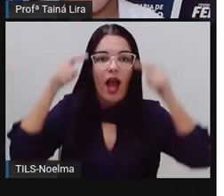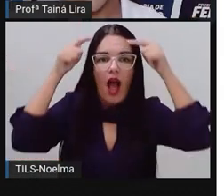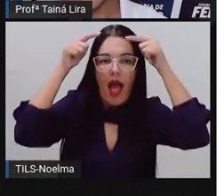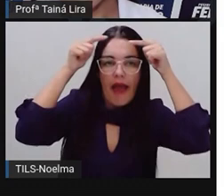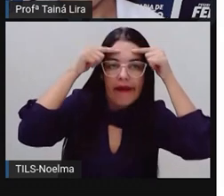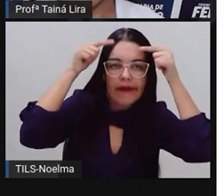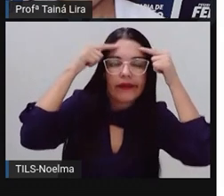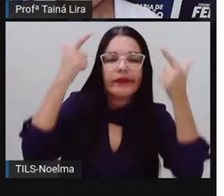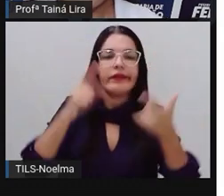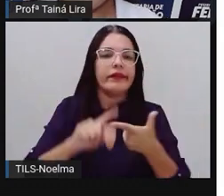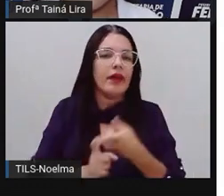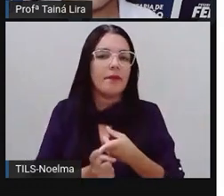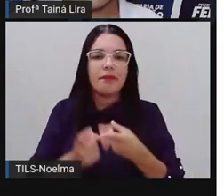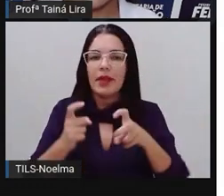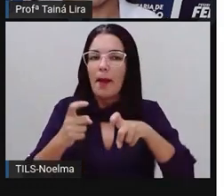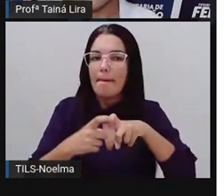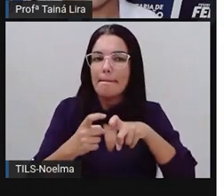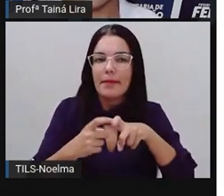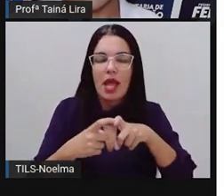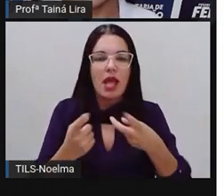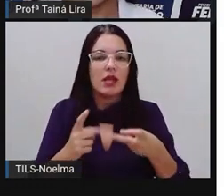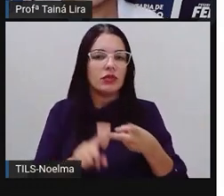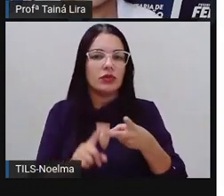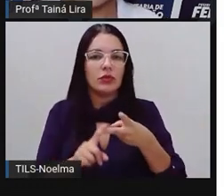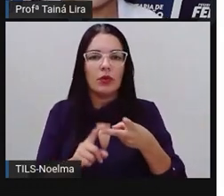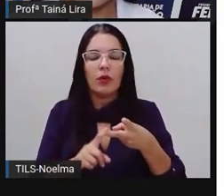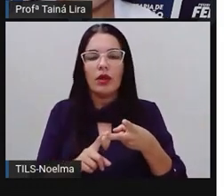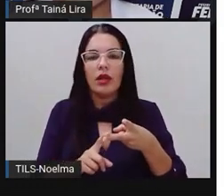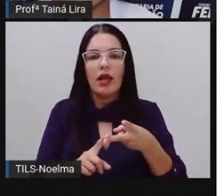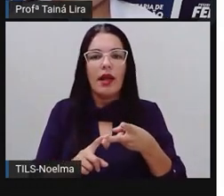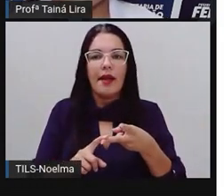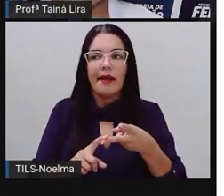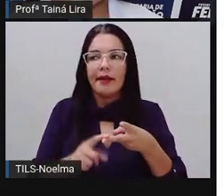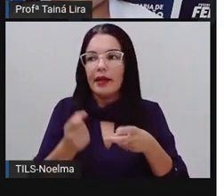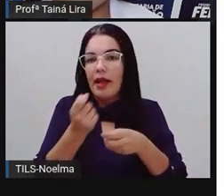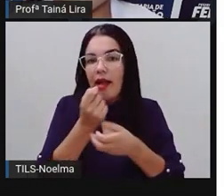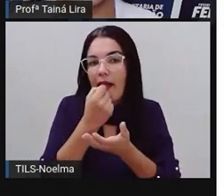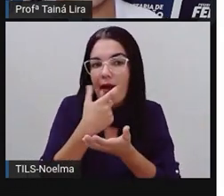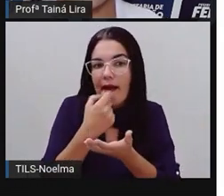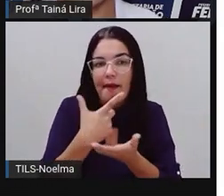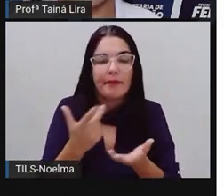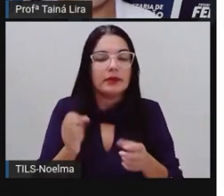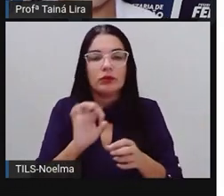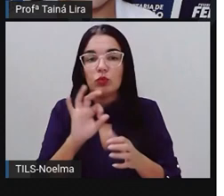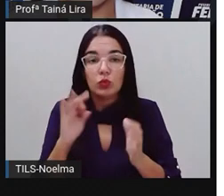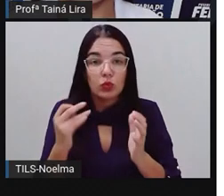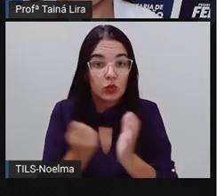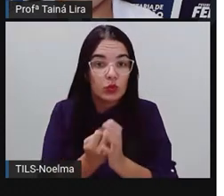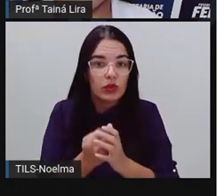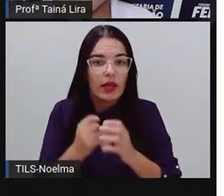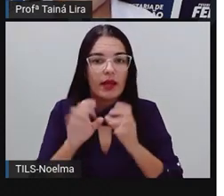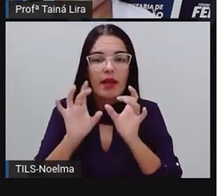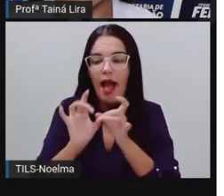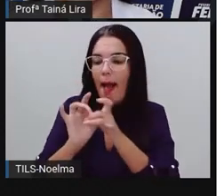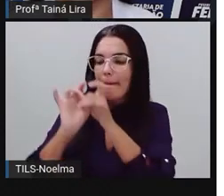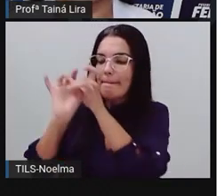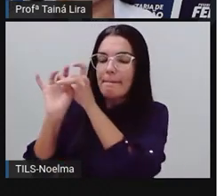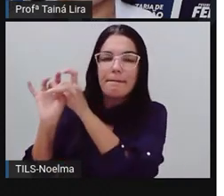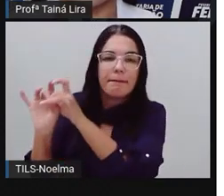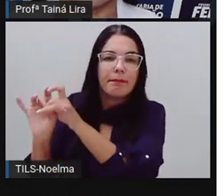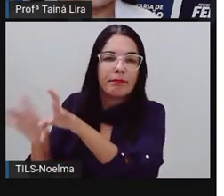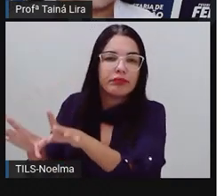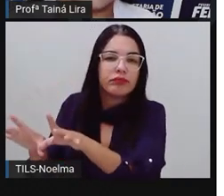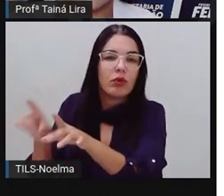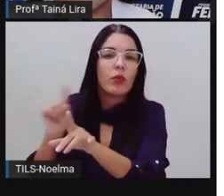escravo então eles bom né que deixar de exercer a sua profissão